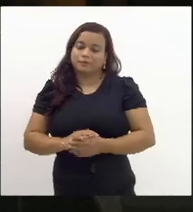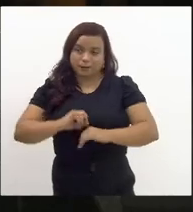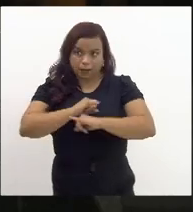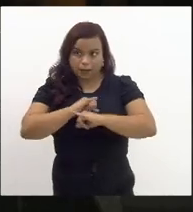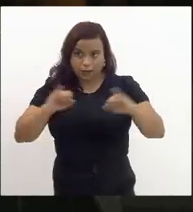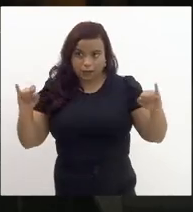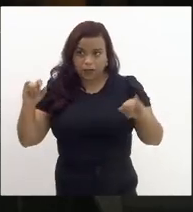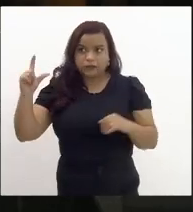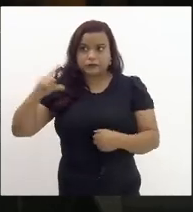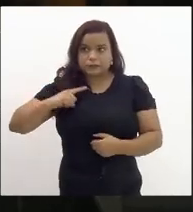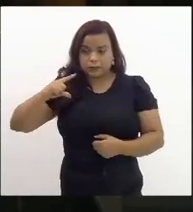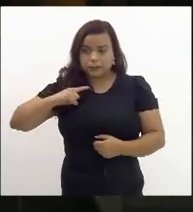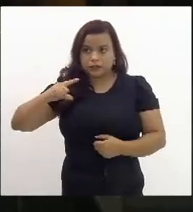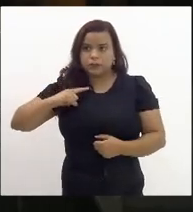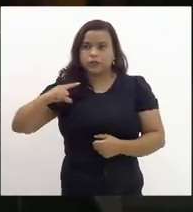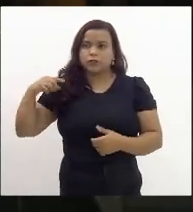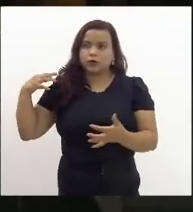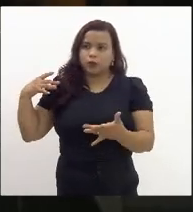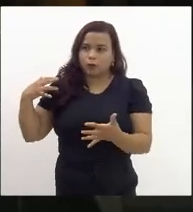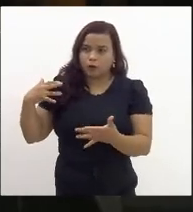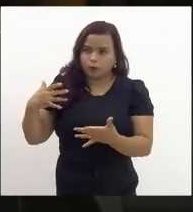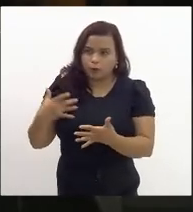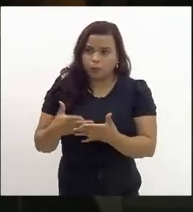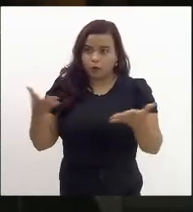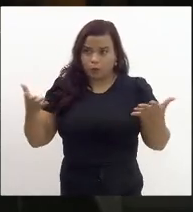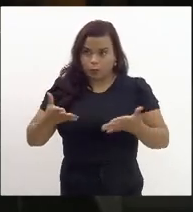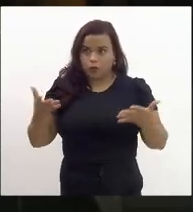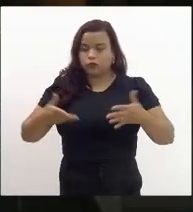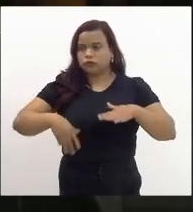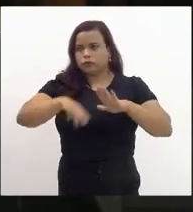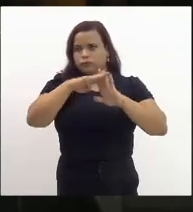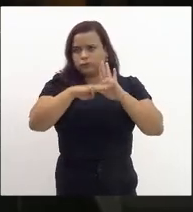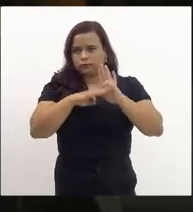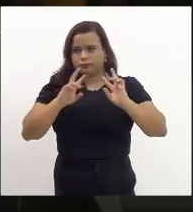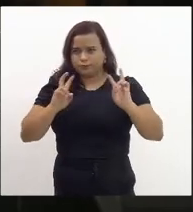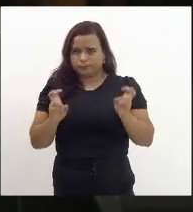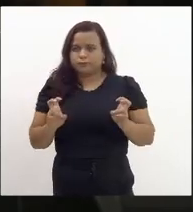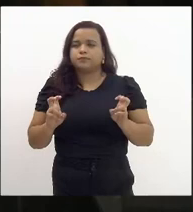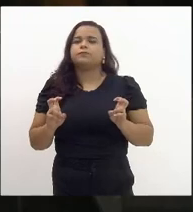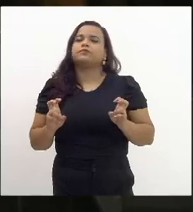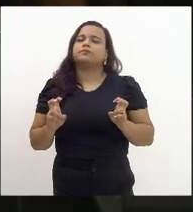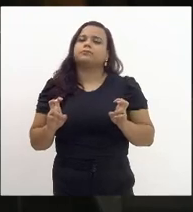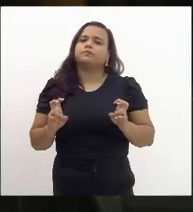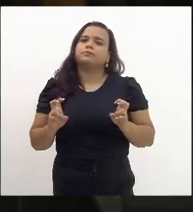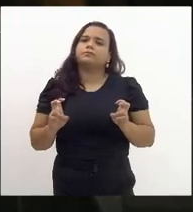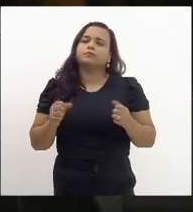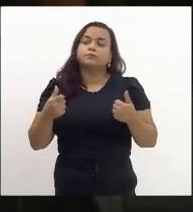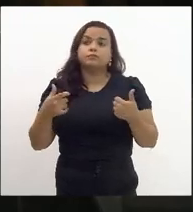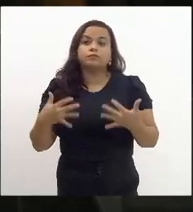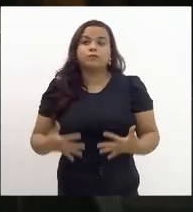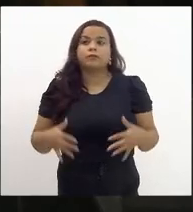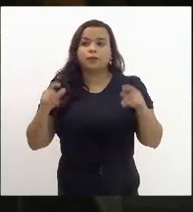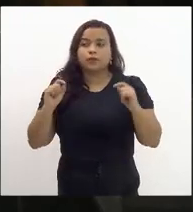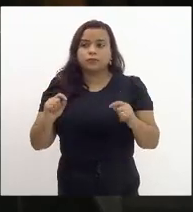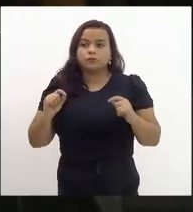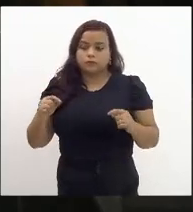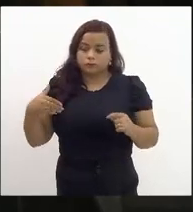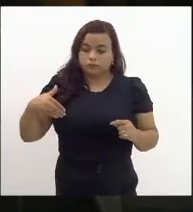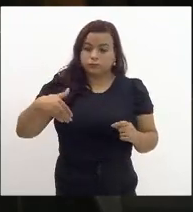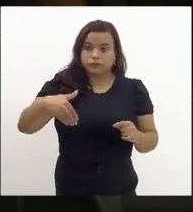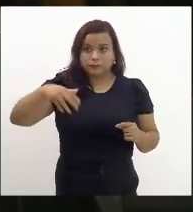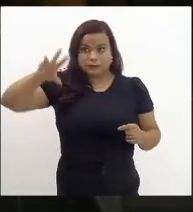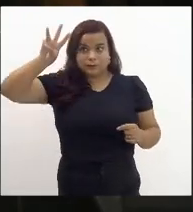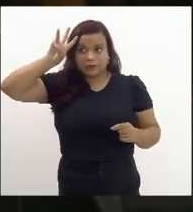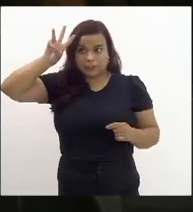anunciou ao longo da ordem do dia, deputada Lucinha, que na